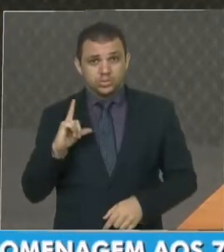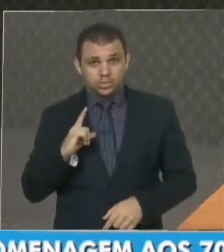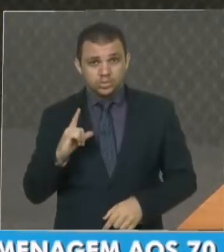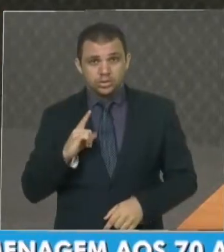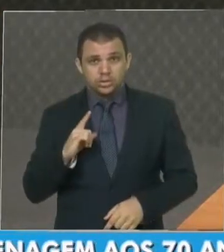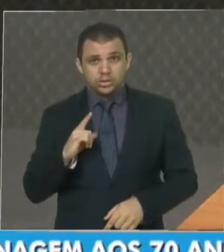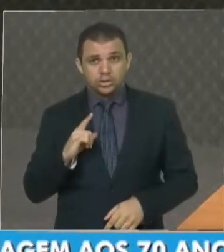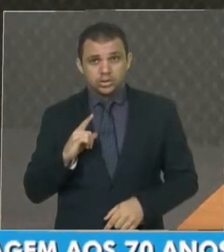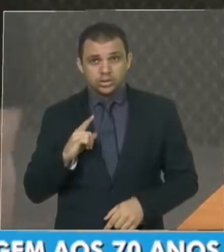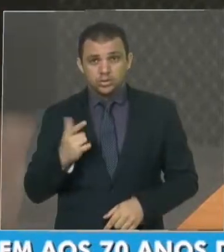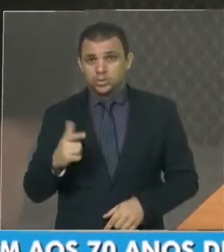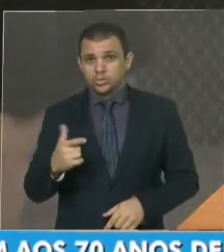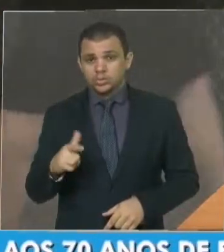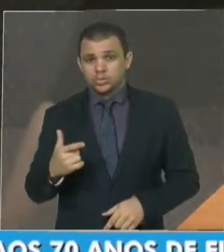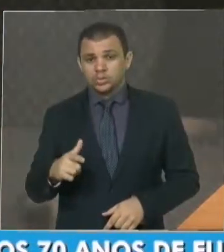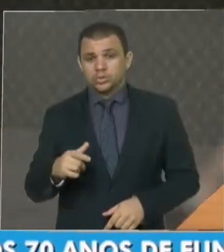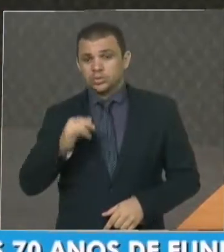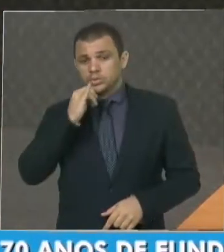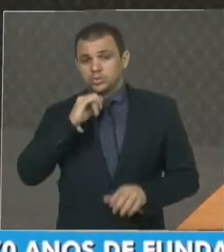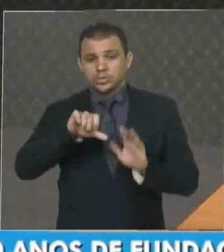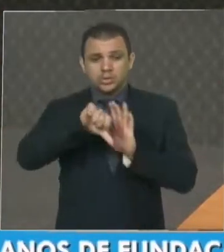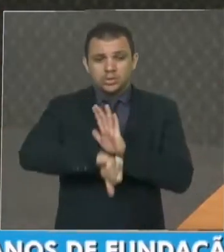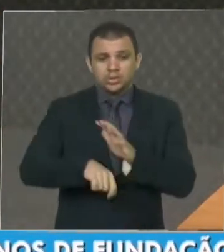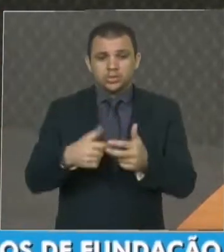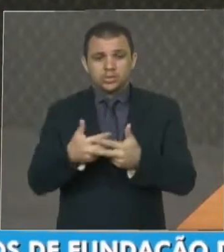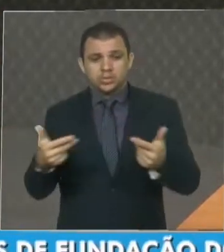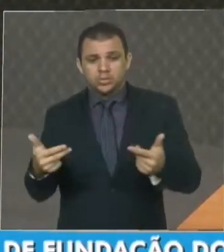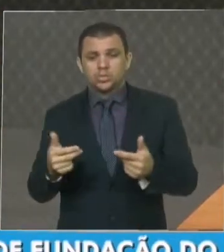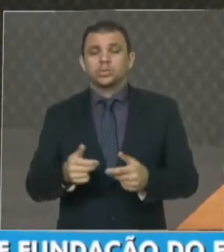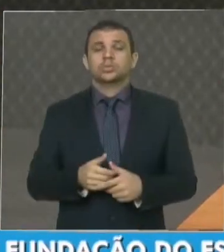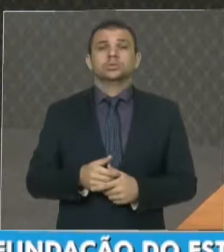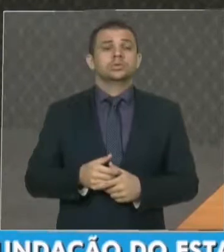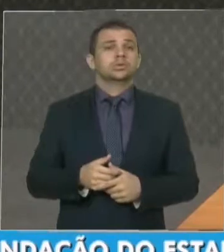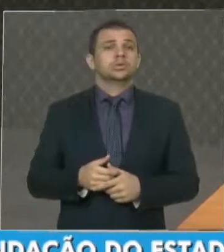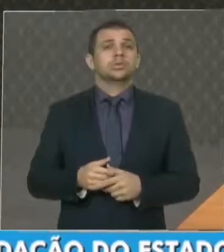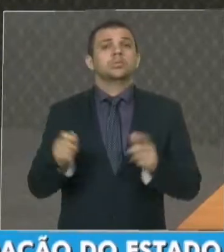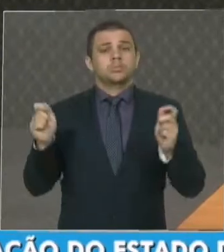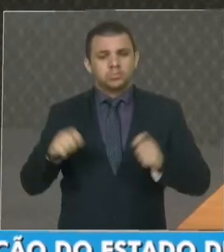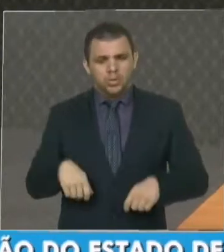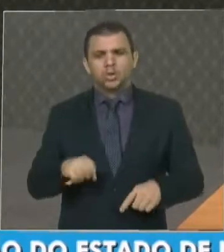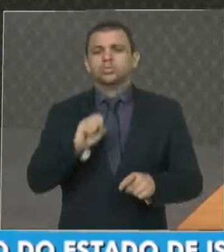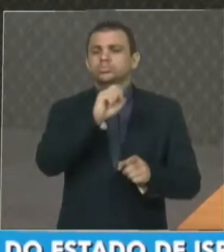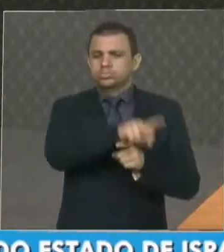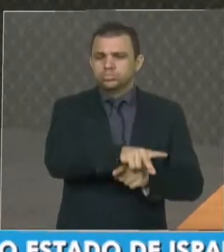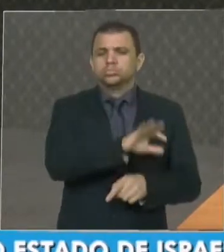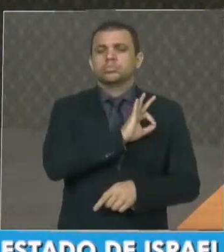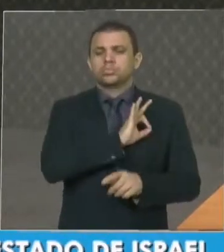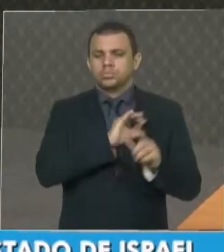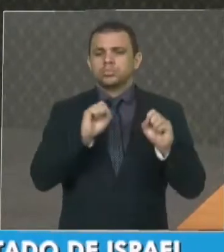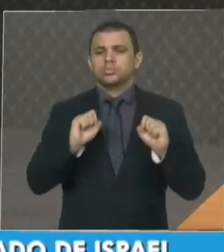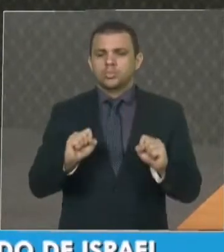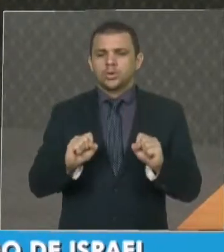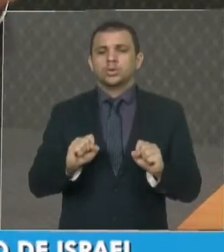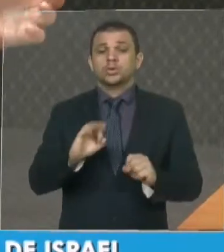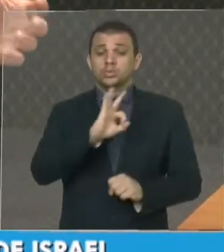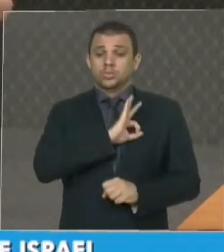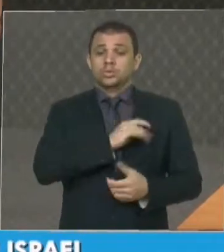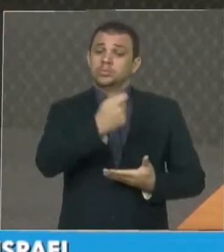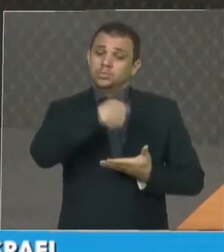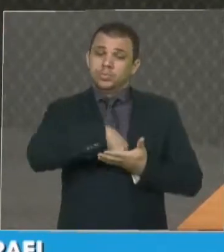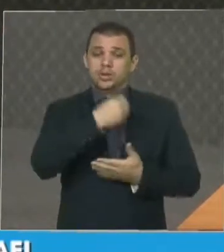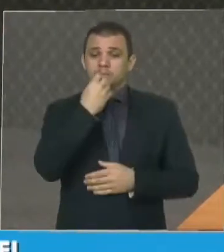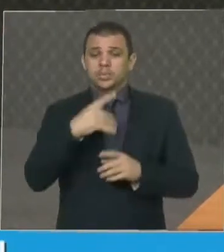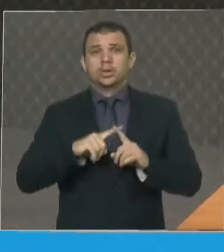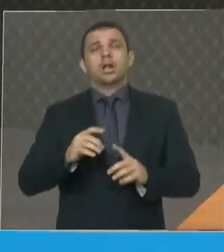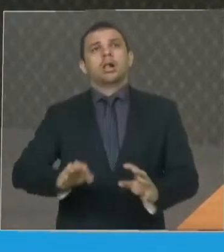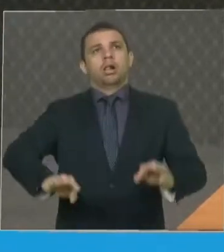não têm faltas, criminal record, esse que chama, pode entrar na polícia. A polícia paga bem. Não muito bem, mas paga